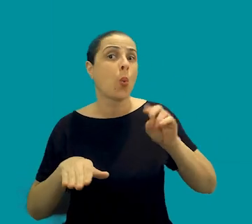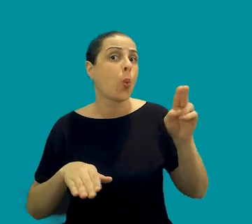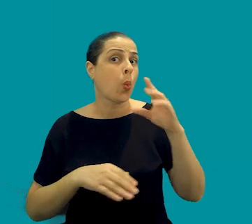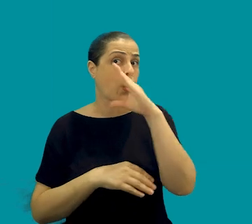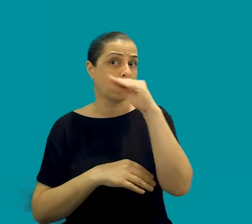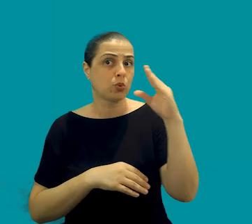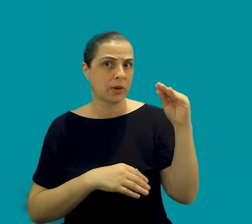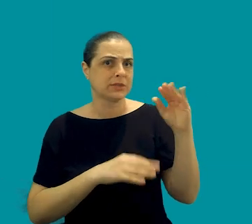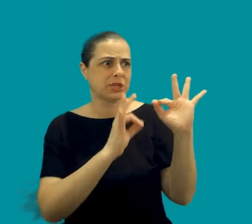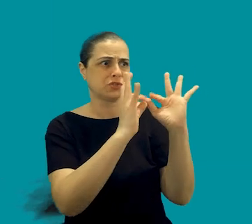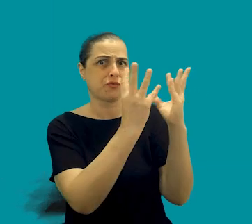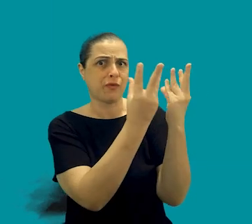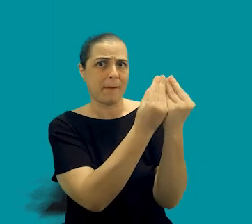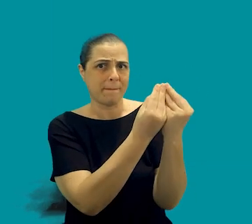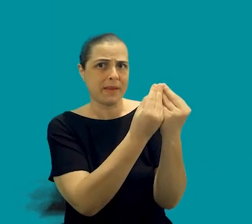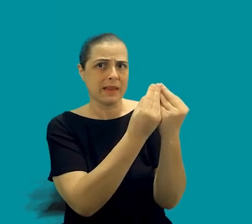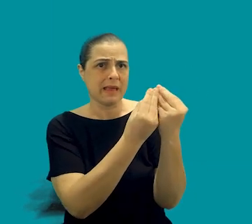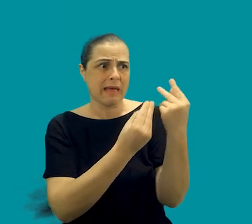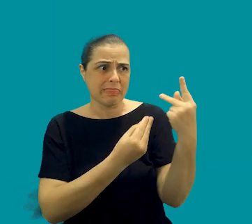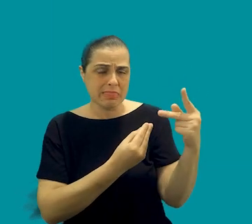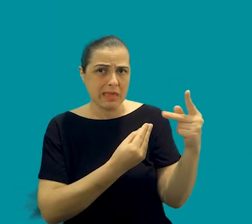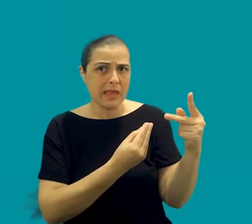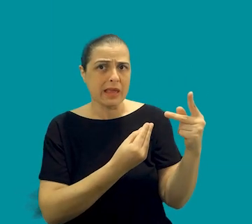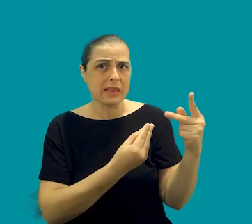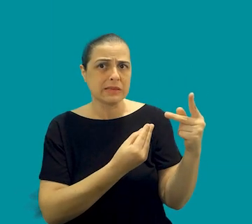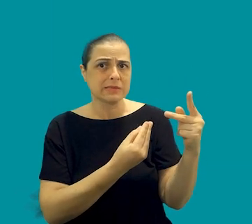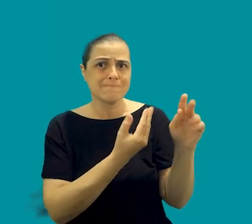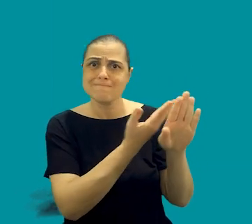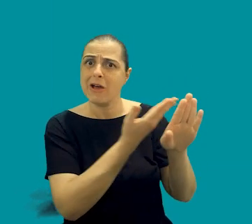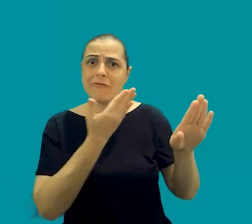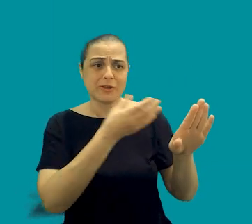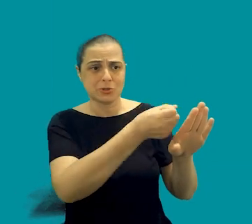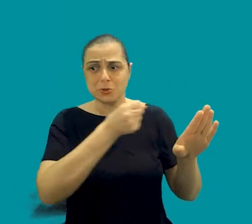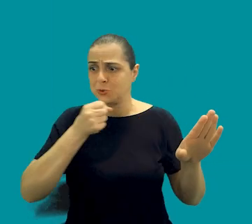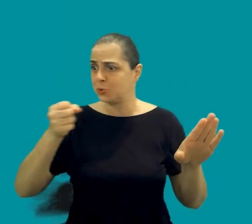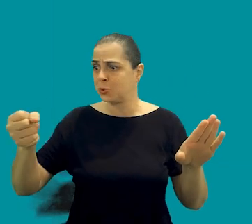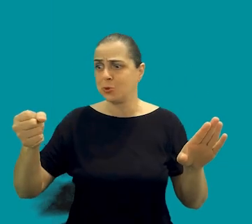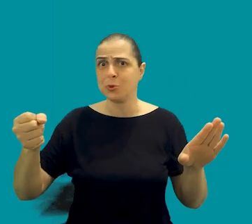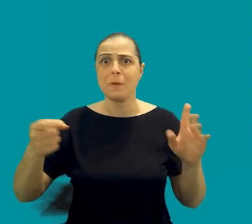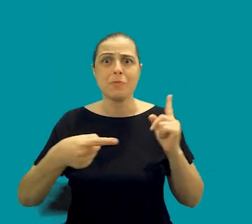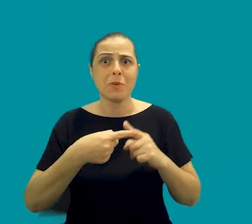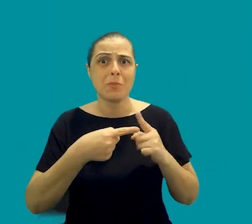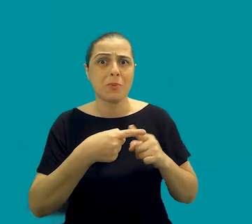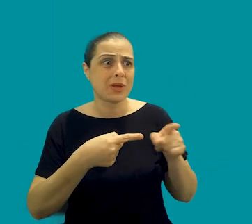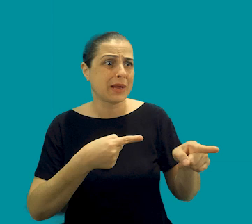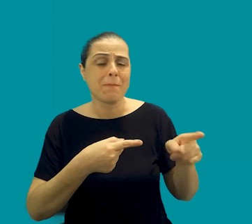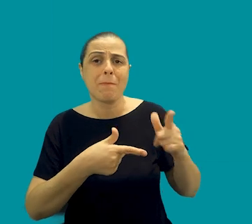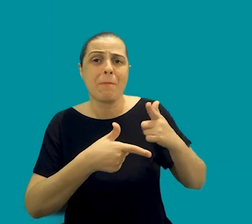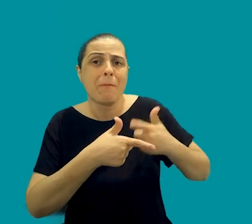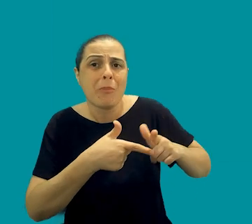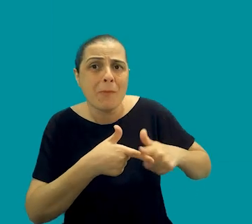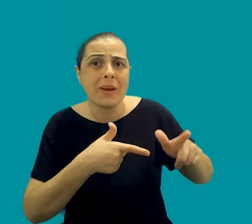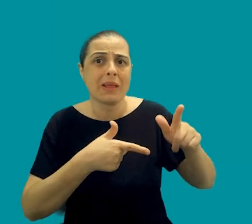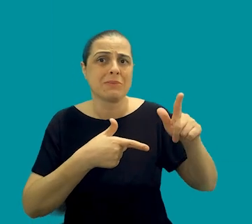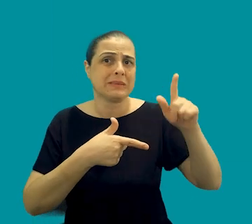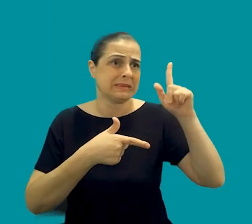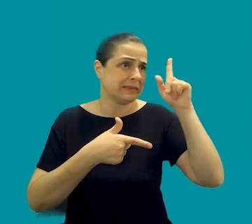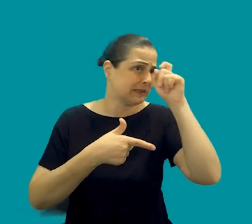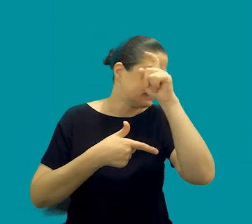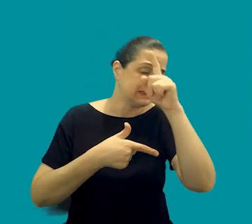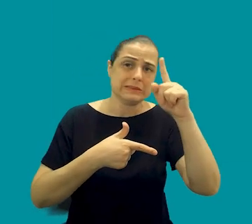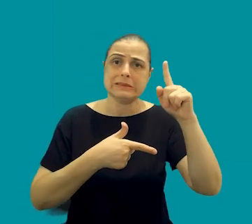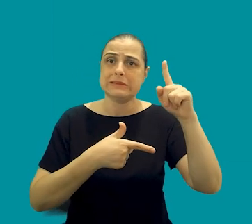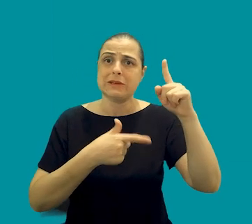foram afastados de suas famílias por uma situação de violação de direitos. São institucionalizados e a ideia é que